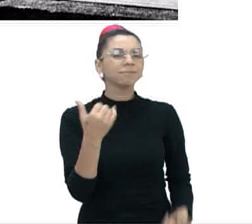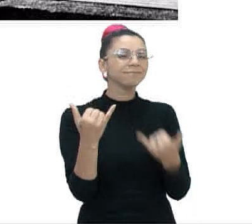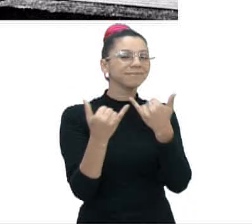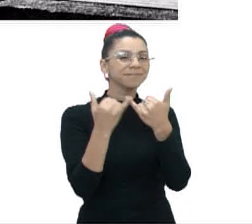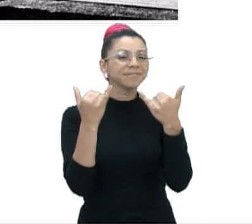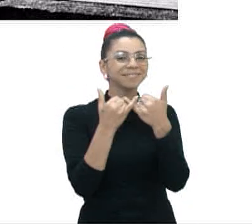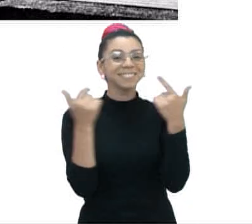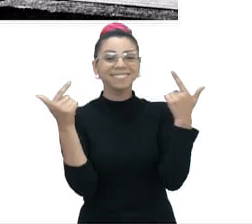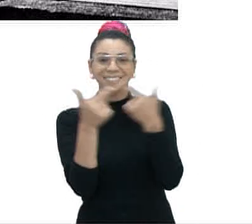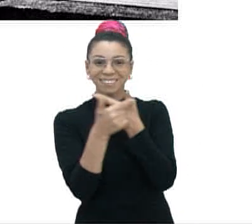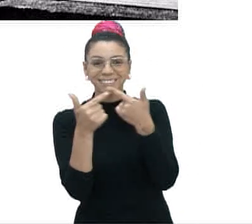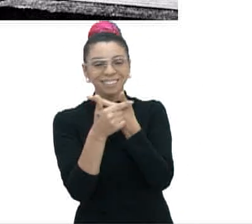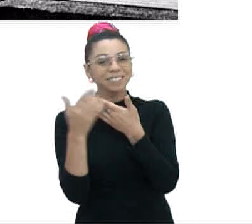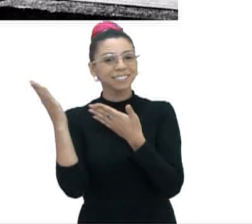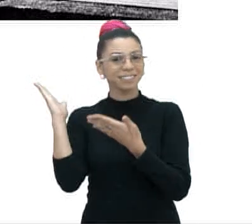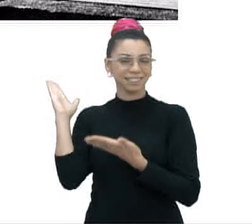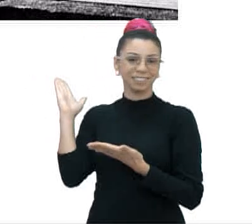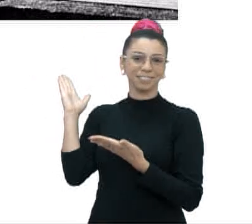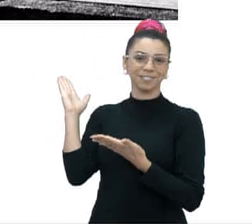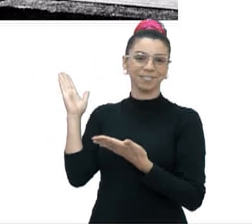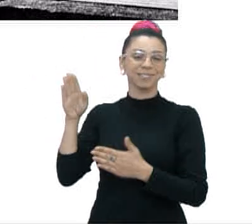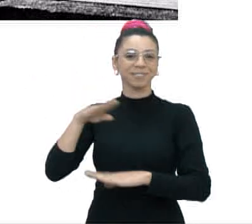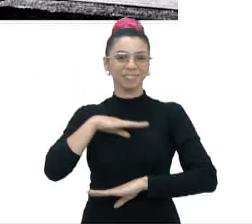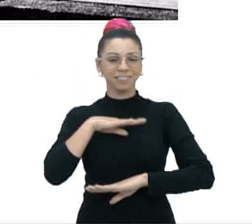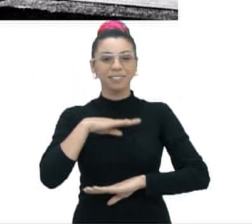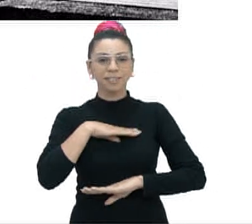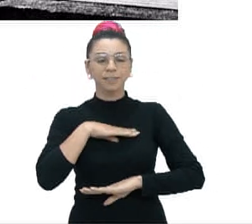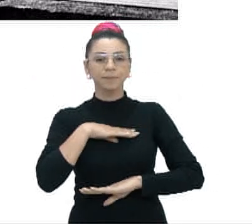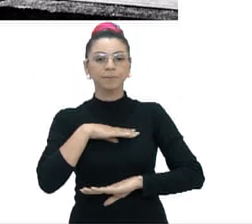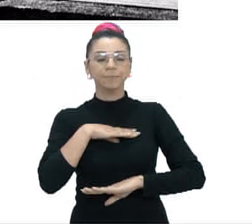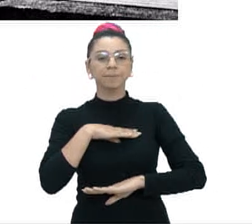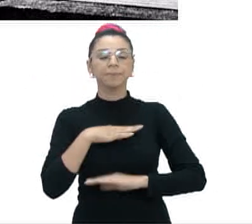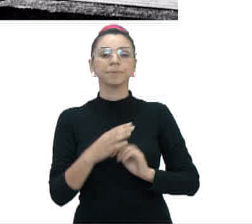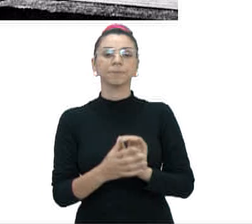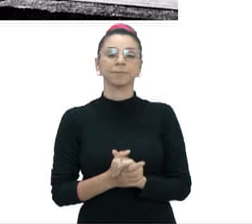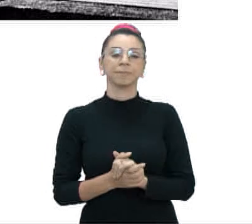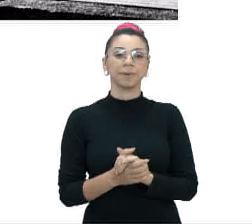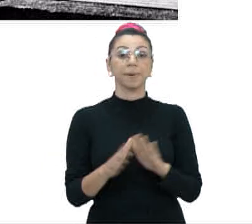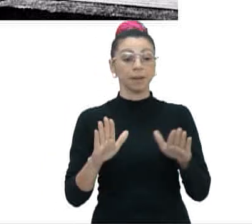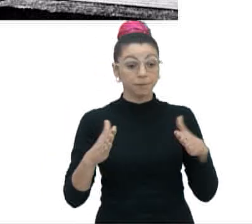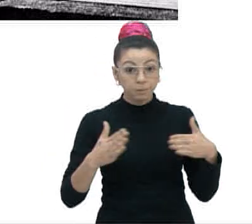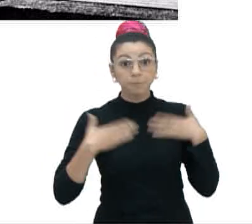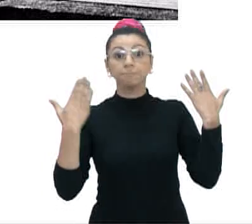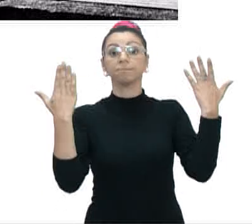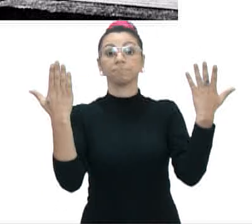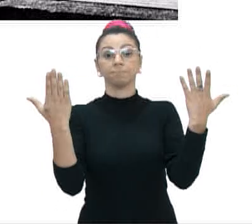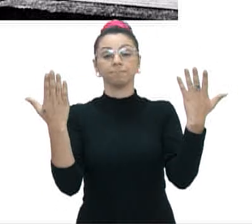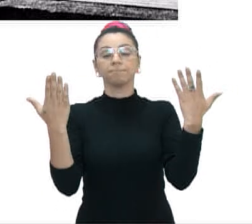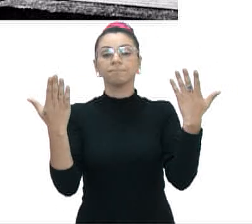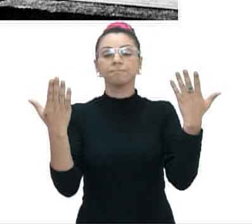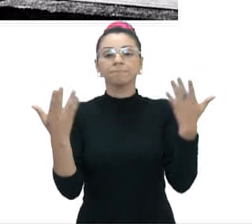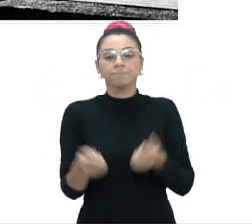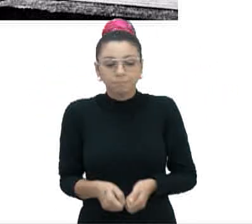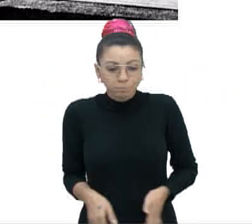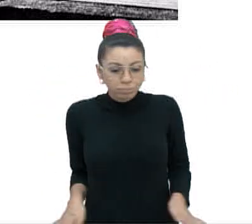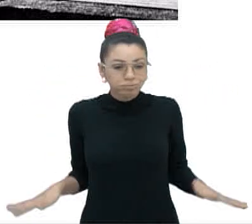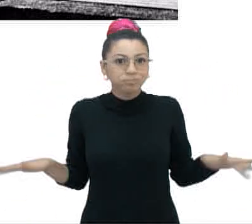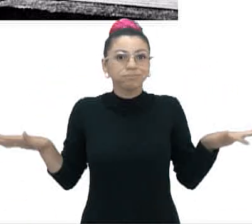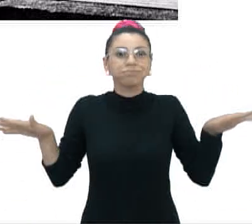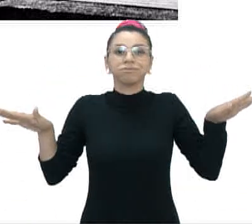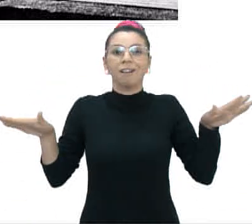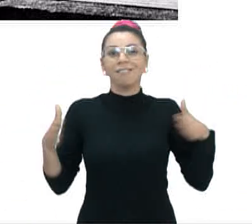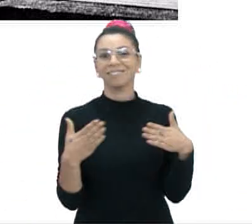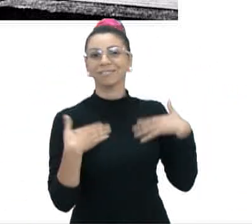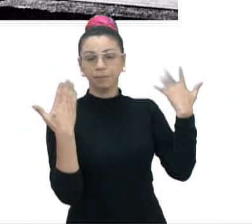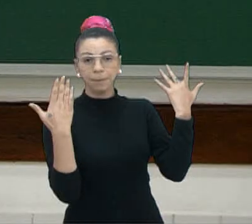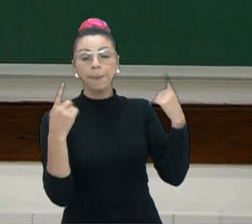se divertindo com esta situação. Embora tenha sido surpreendida, levantou a saia dela, ela ficou